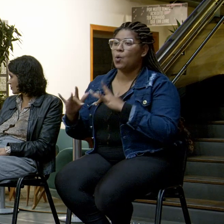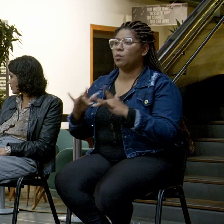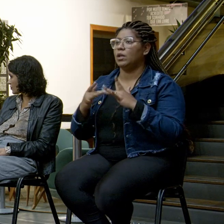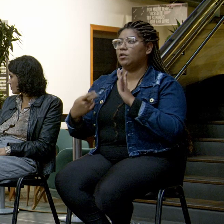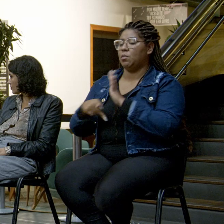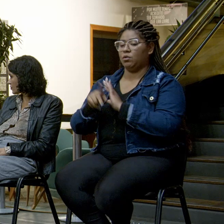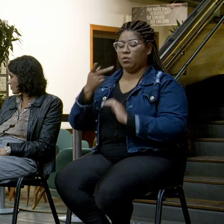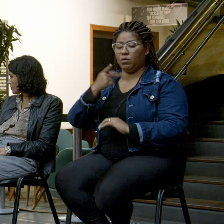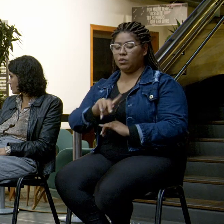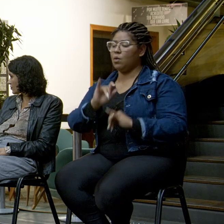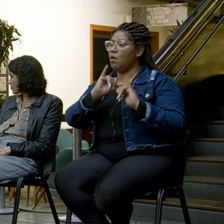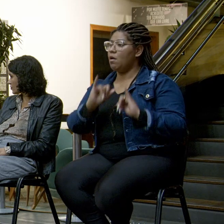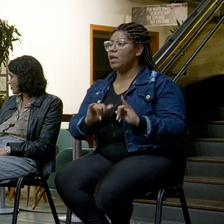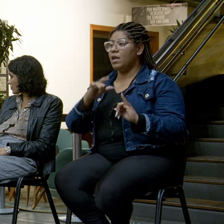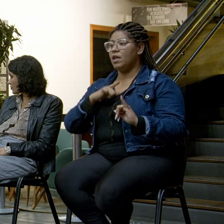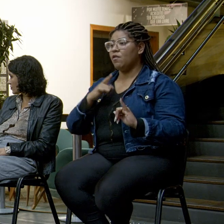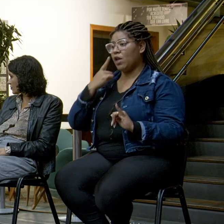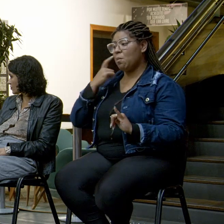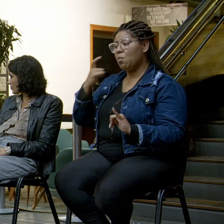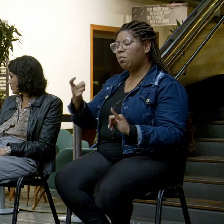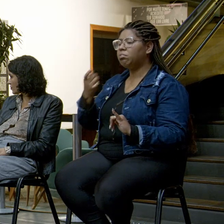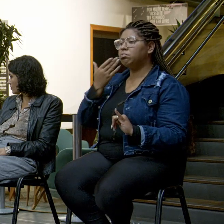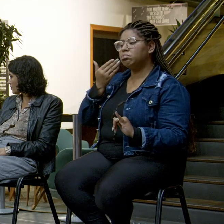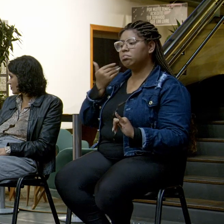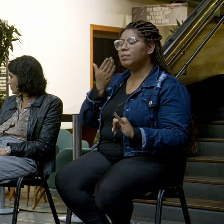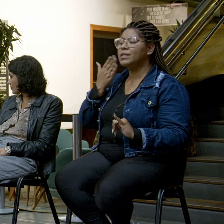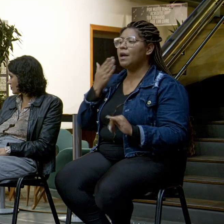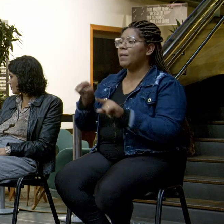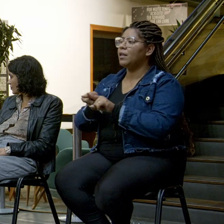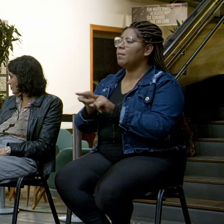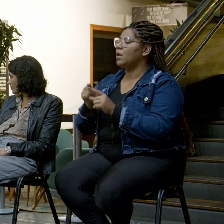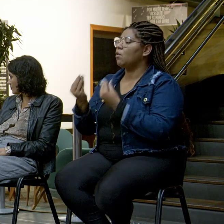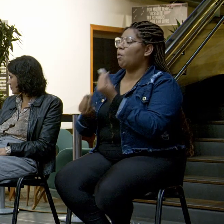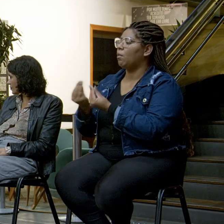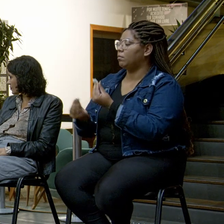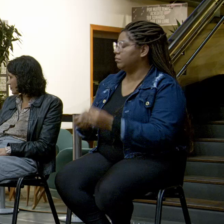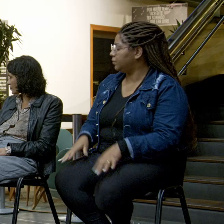exposição, e eu fiquei muito curiosa para saber um pouco dessa sua relação corpórea.